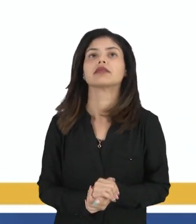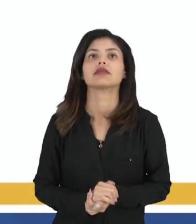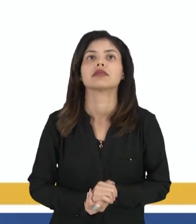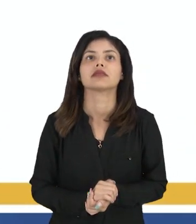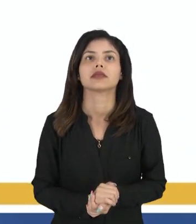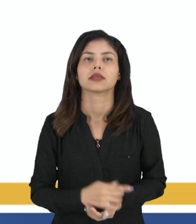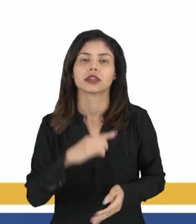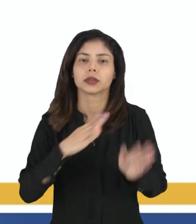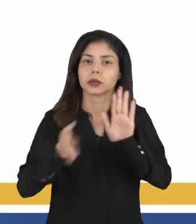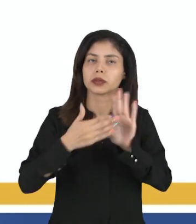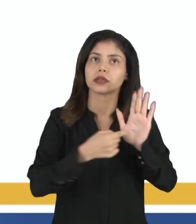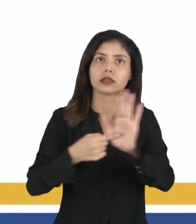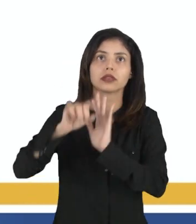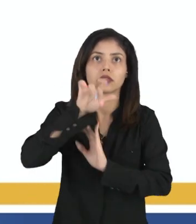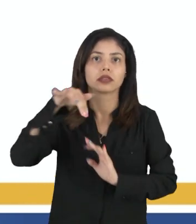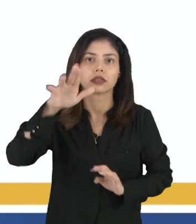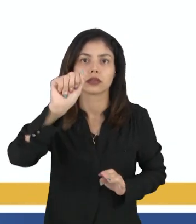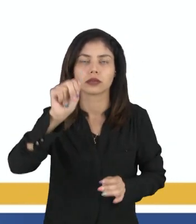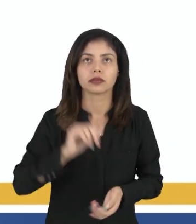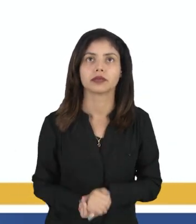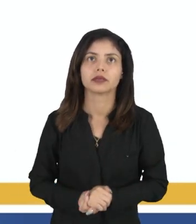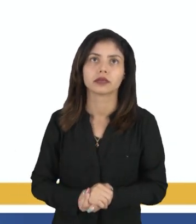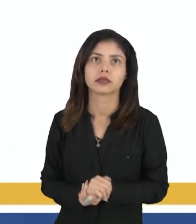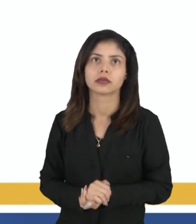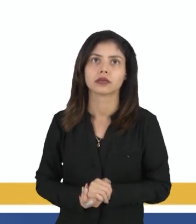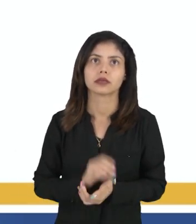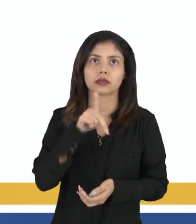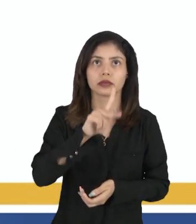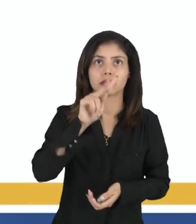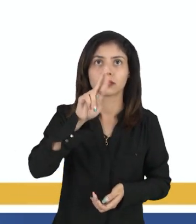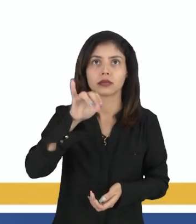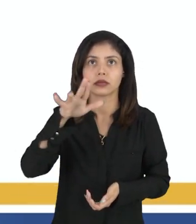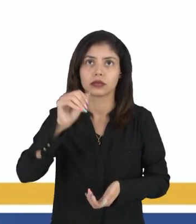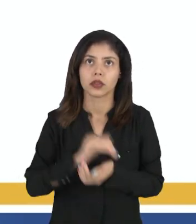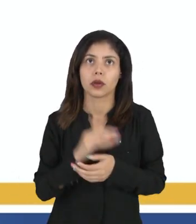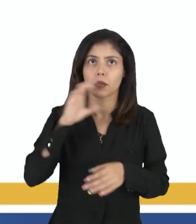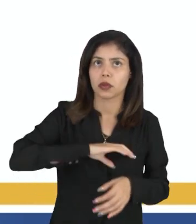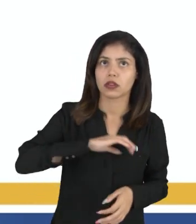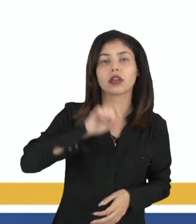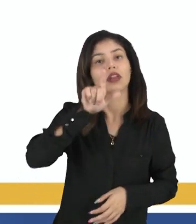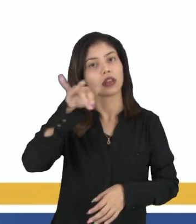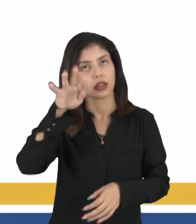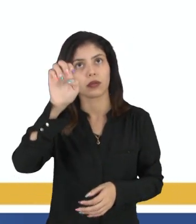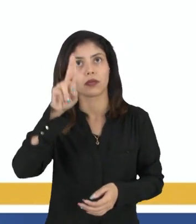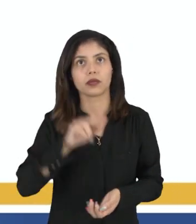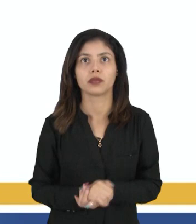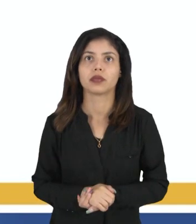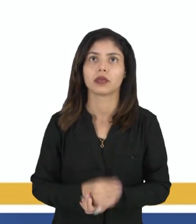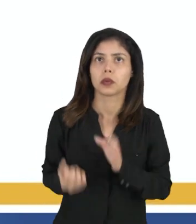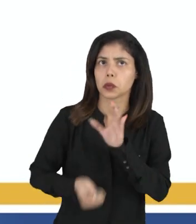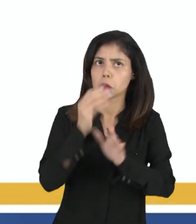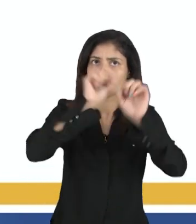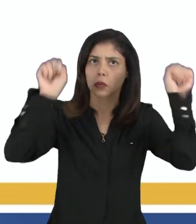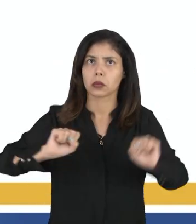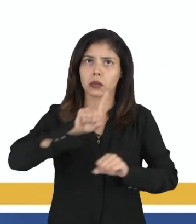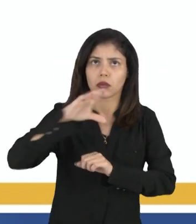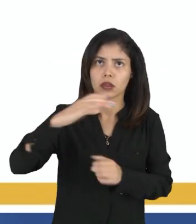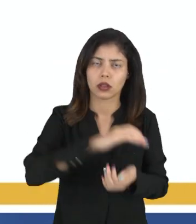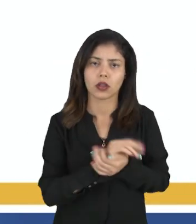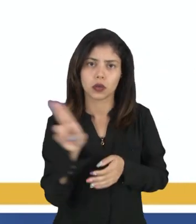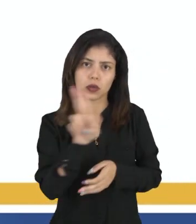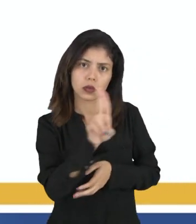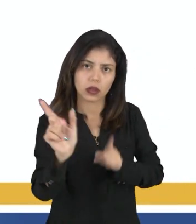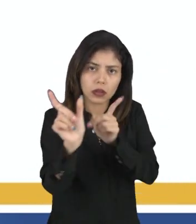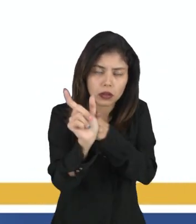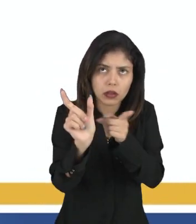vivos, foi proposto por Linneu, né? Carl von Linné, mas em português nós chamamos só de Linneu, tá? É um sistema que foi pensado